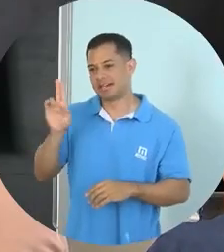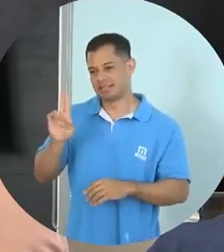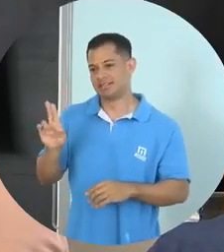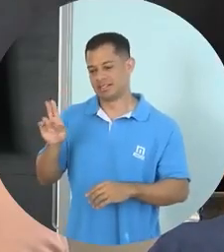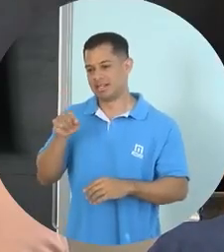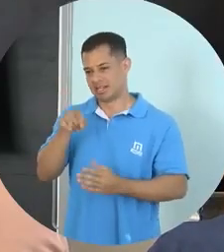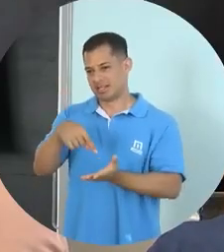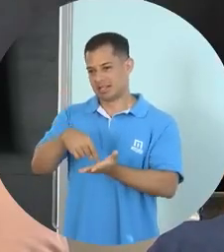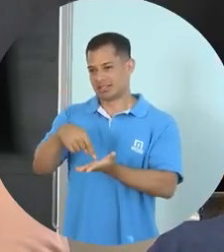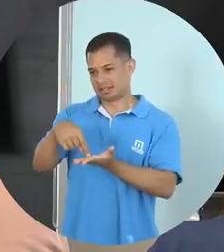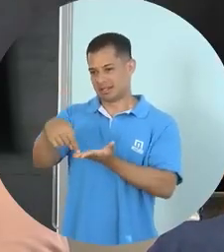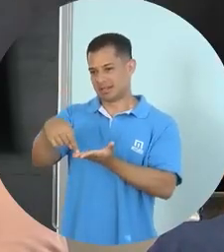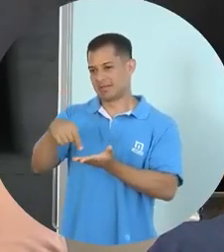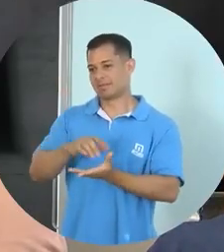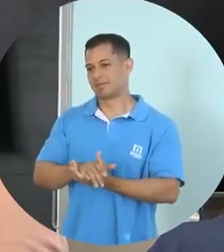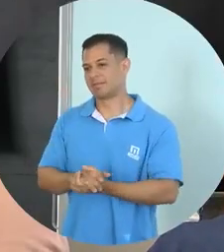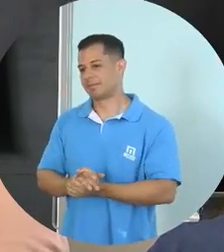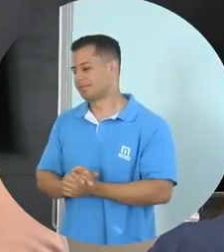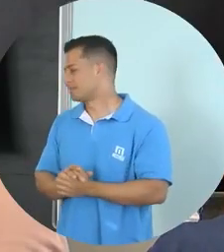estaca.